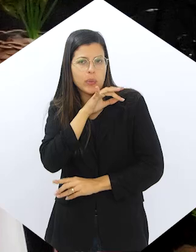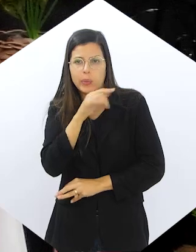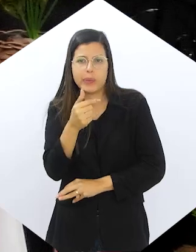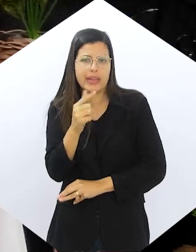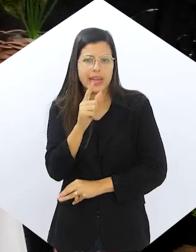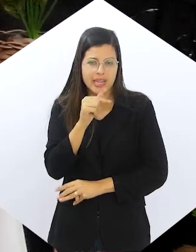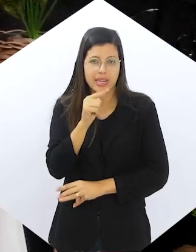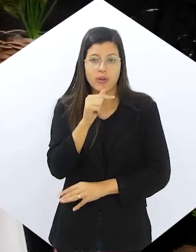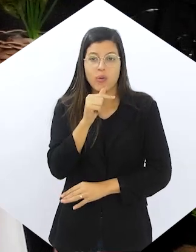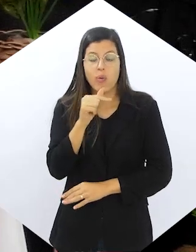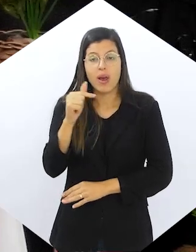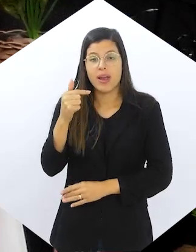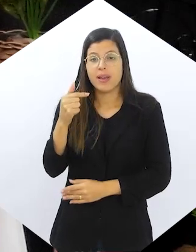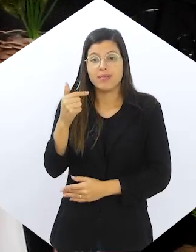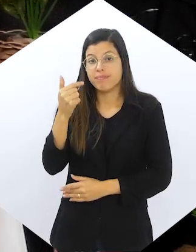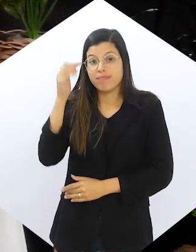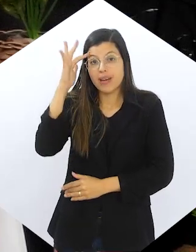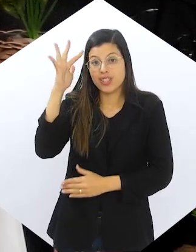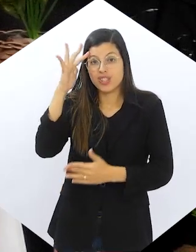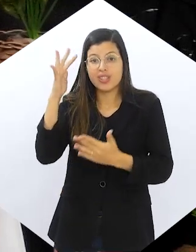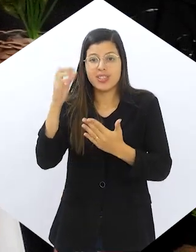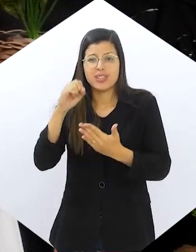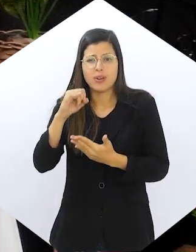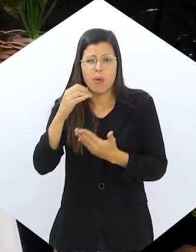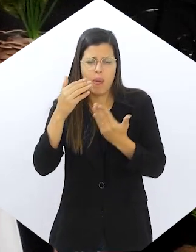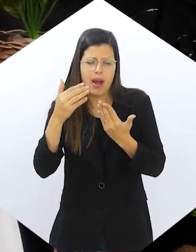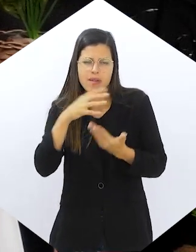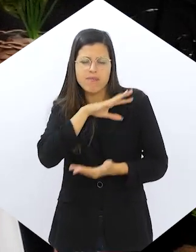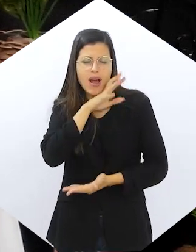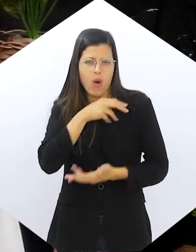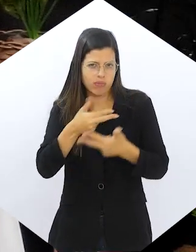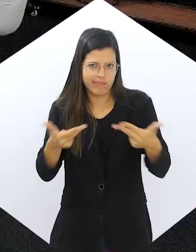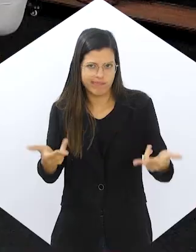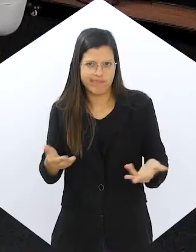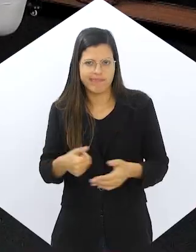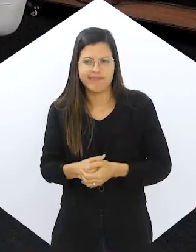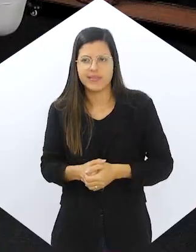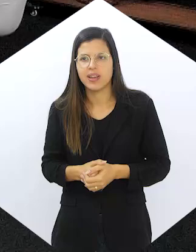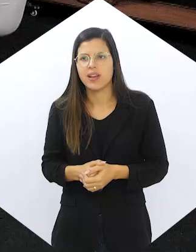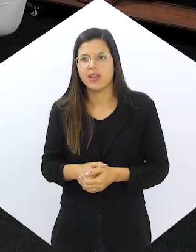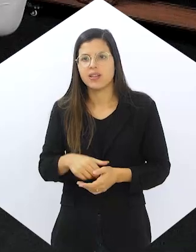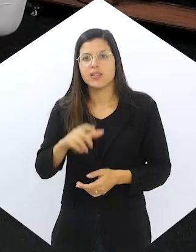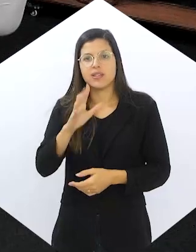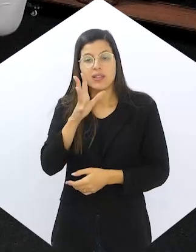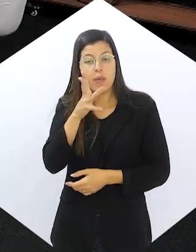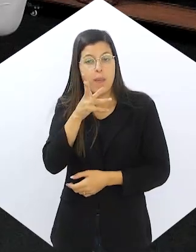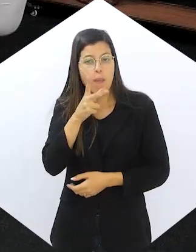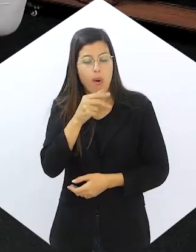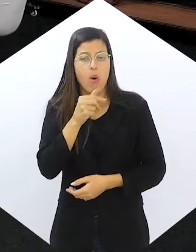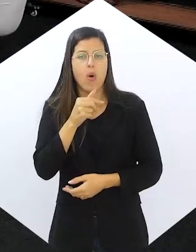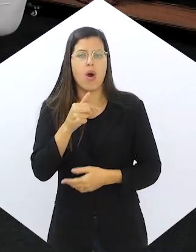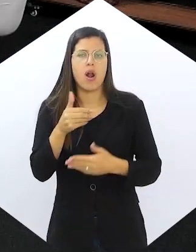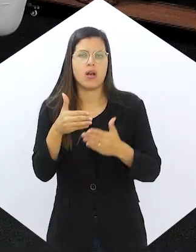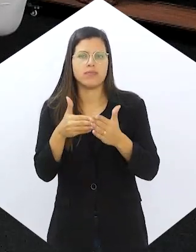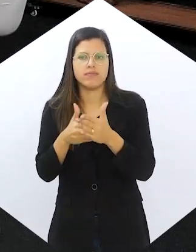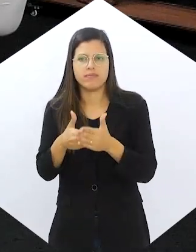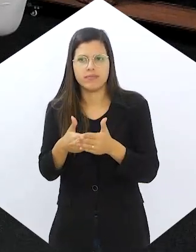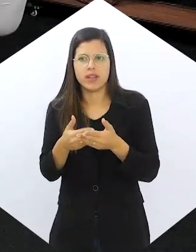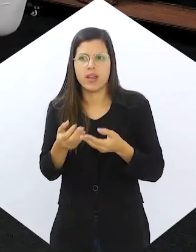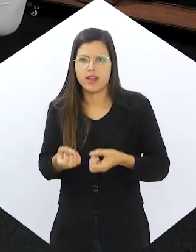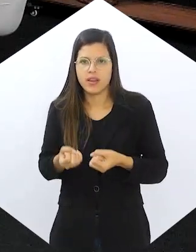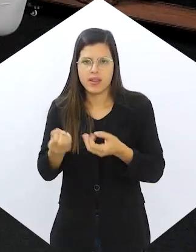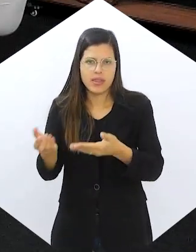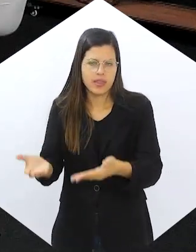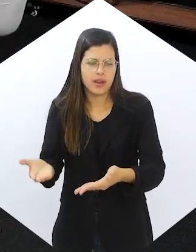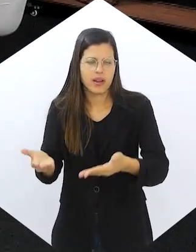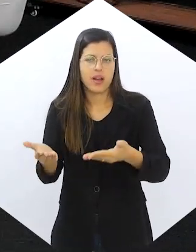água. Exatamente. Imagine um animal, né? E às vezes eles saem do avião, demoram muito tempo até conseguir, até entregarem para o tutor.